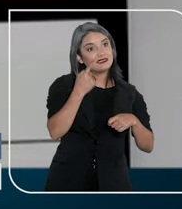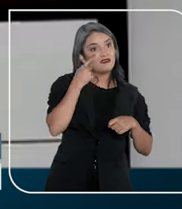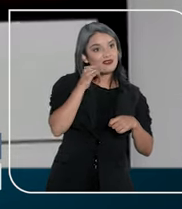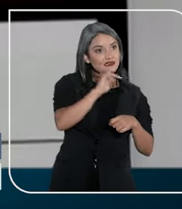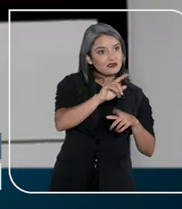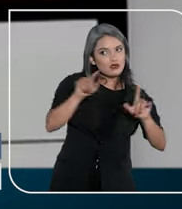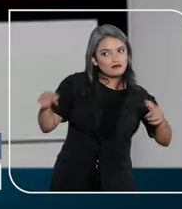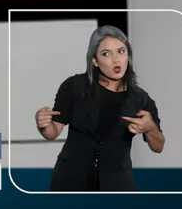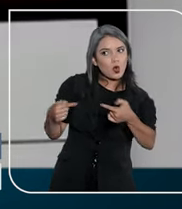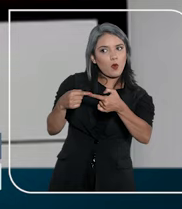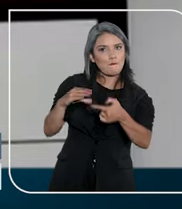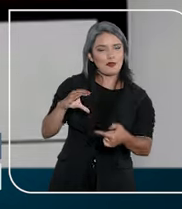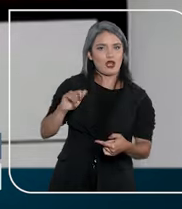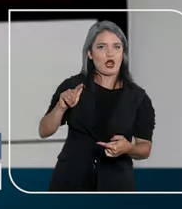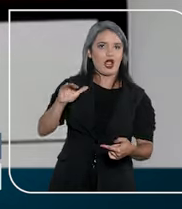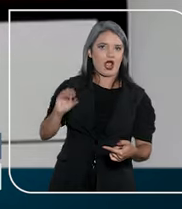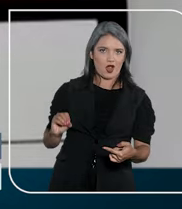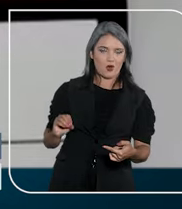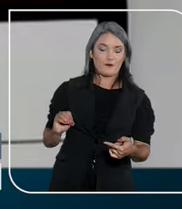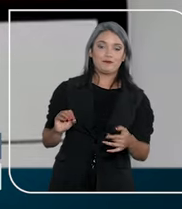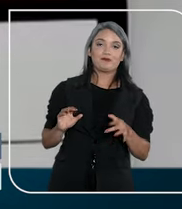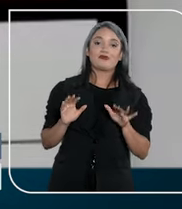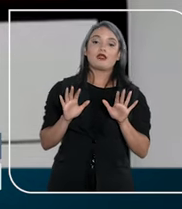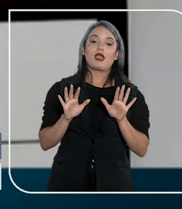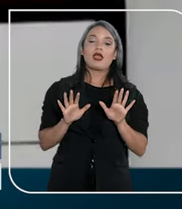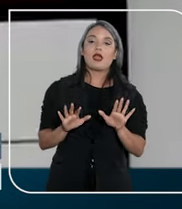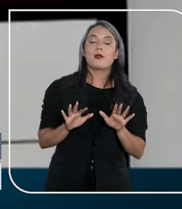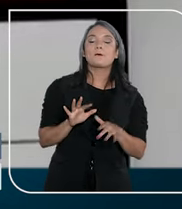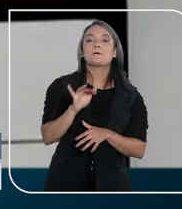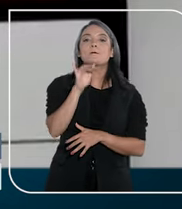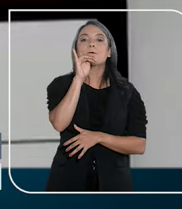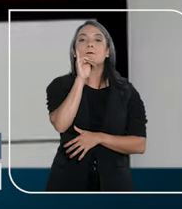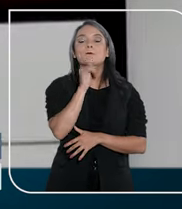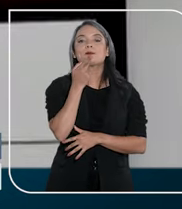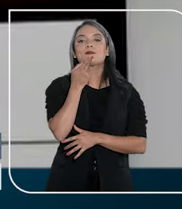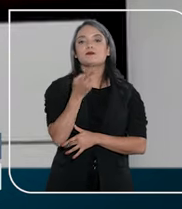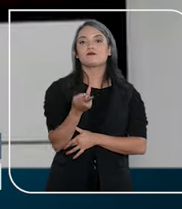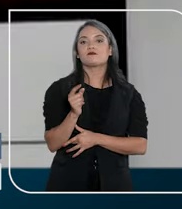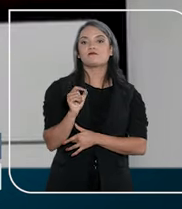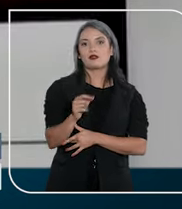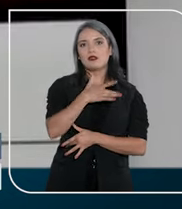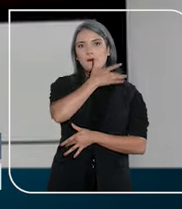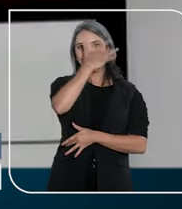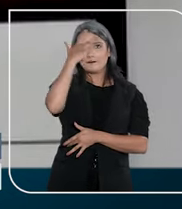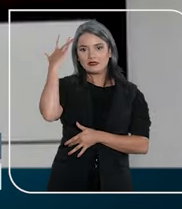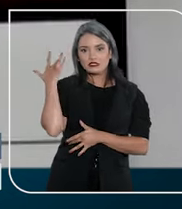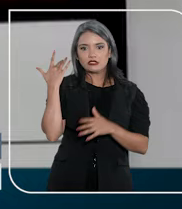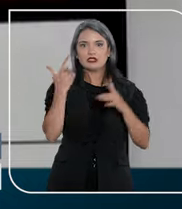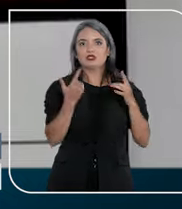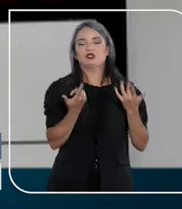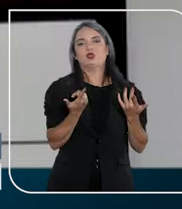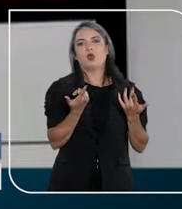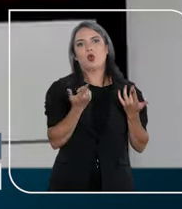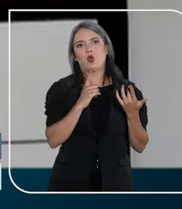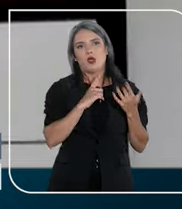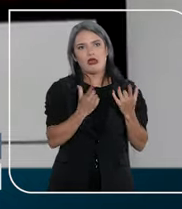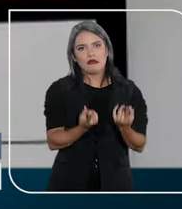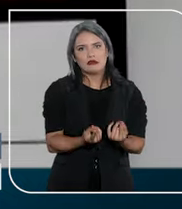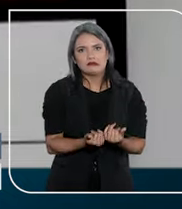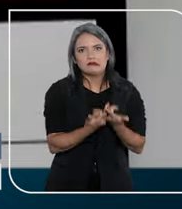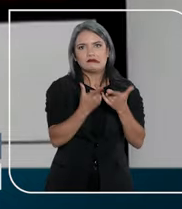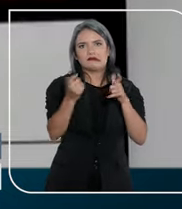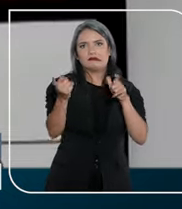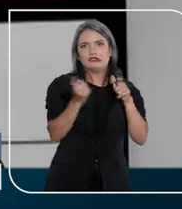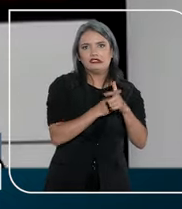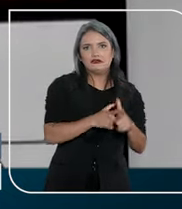compatibilidade entre o cargo ou não. Na questão que você tocou aqui, Fátima, de alguém que poderia estar incompatibilizado para trabalhar numa